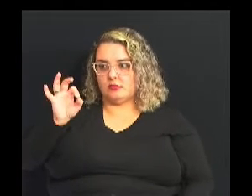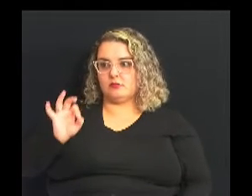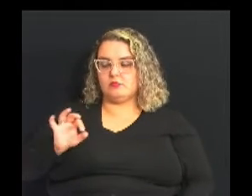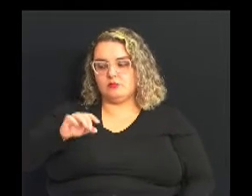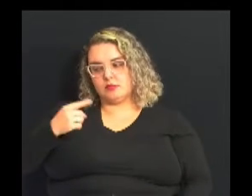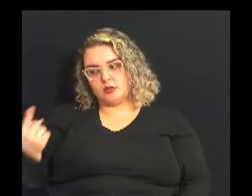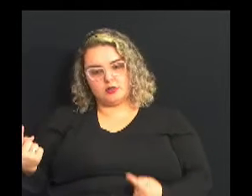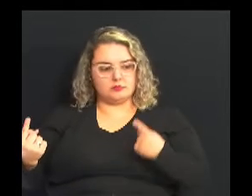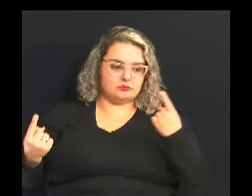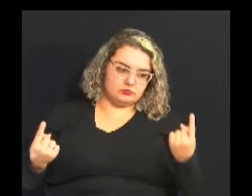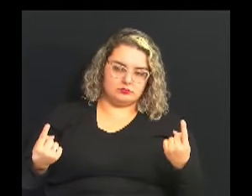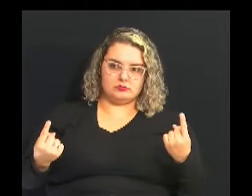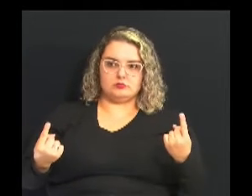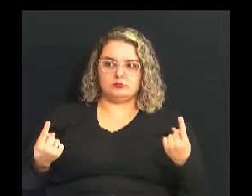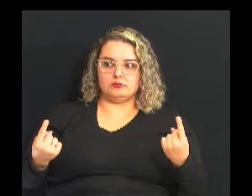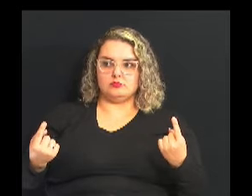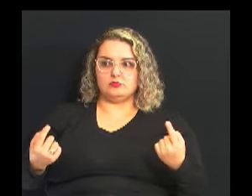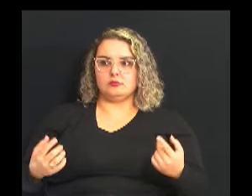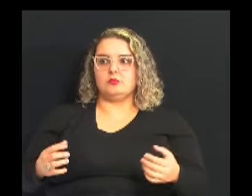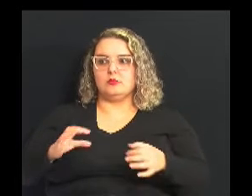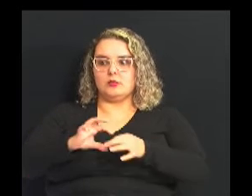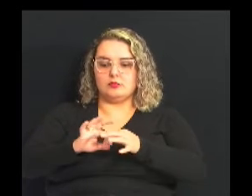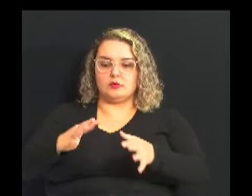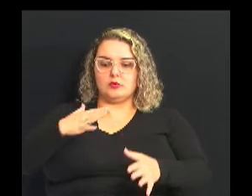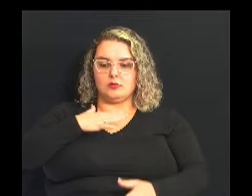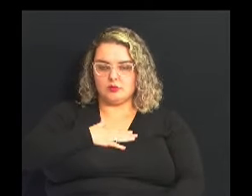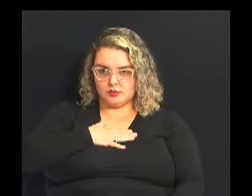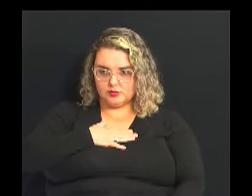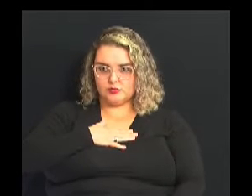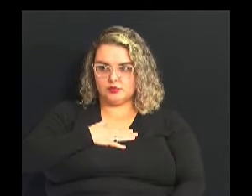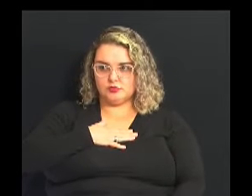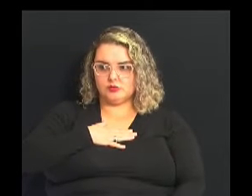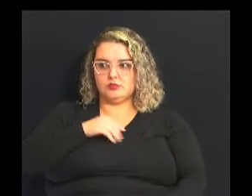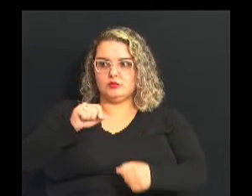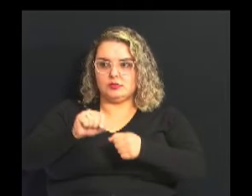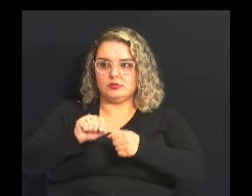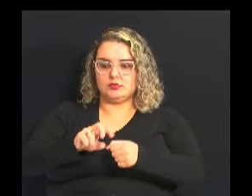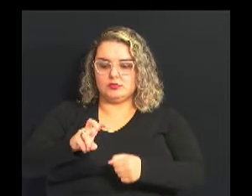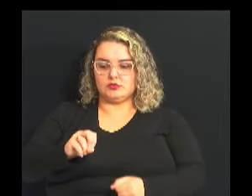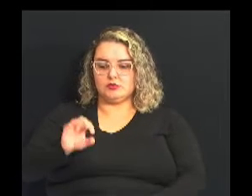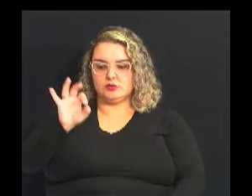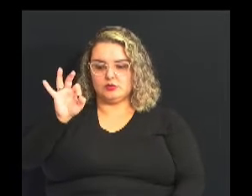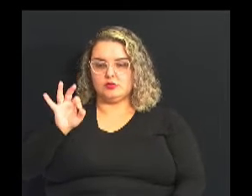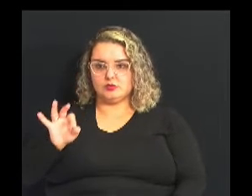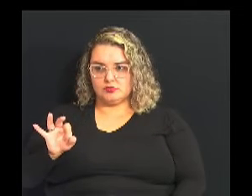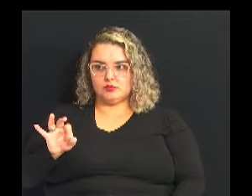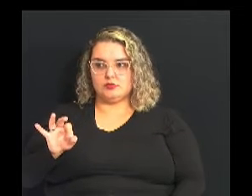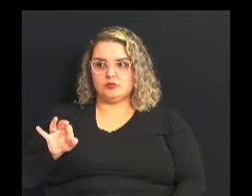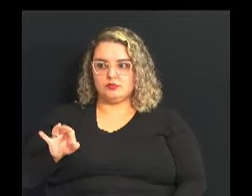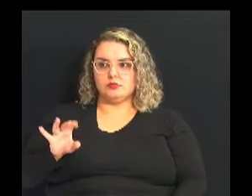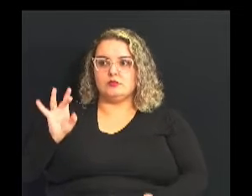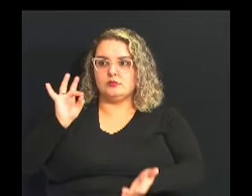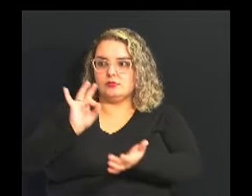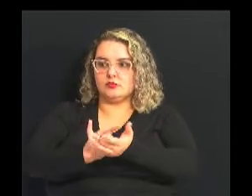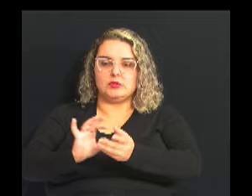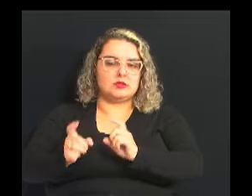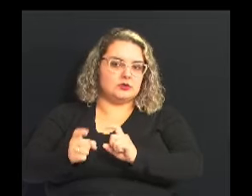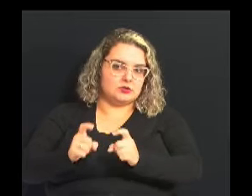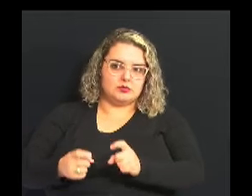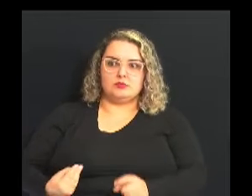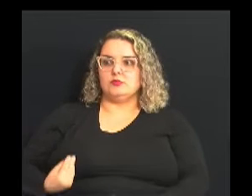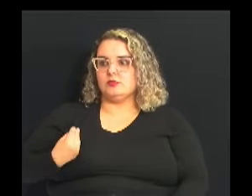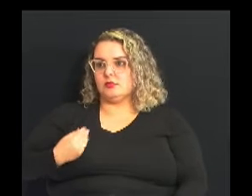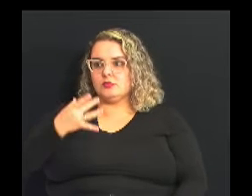E hoje a comutação fica conosco, então nós conseguimos fazer que os nossos 50% sejam para eventualmente para as reuniões, para os ao vivos,